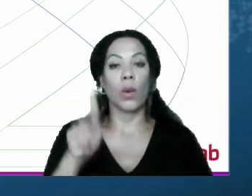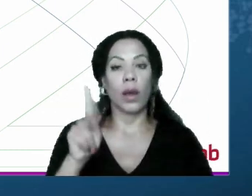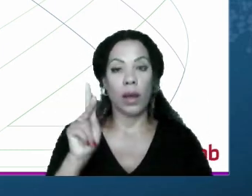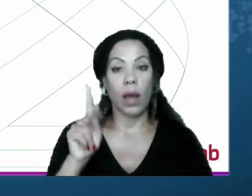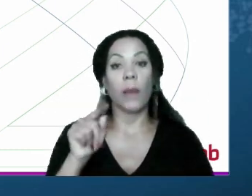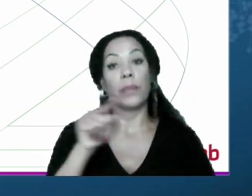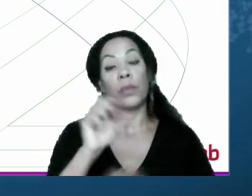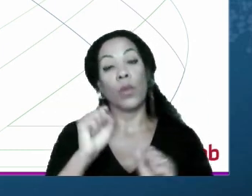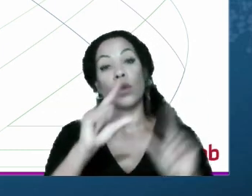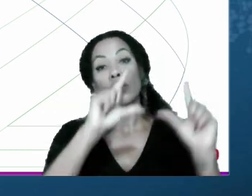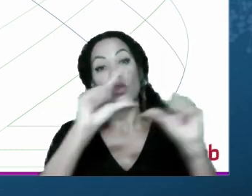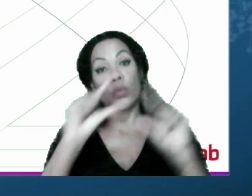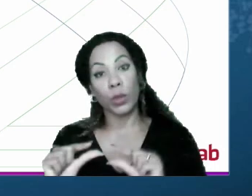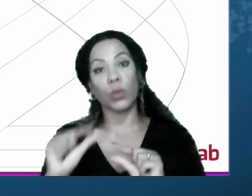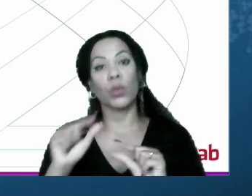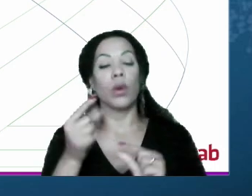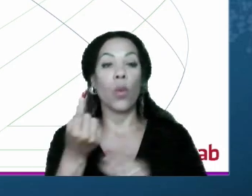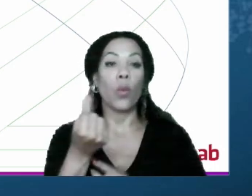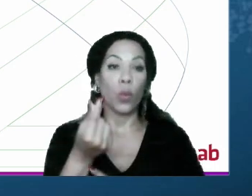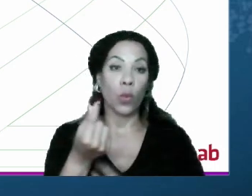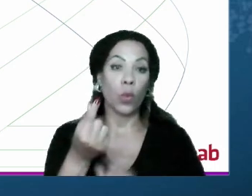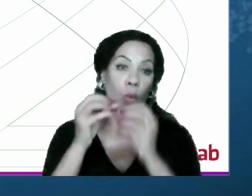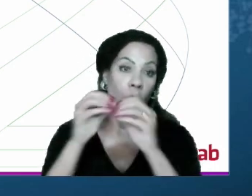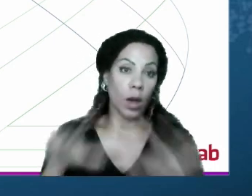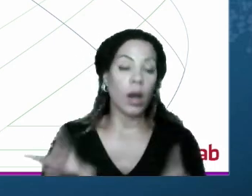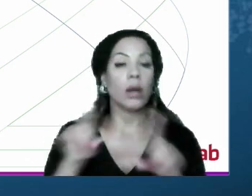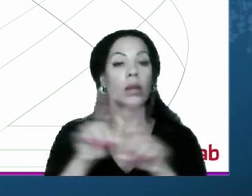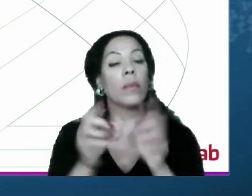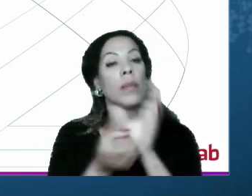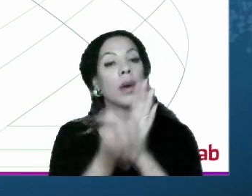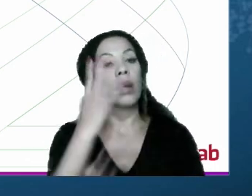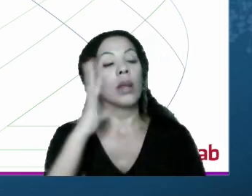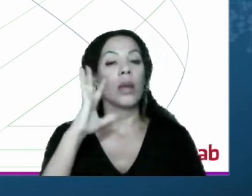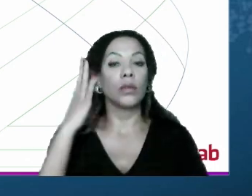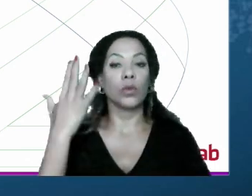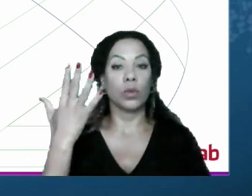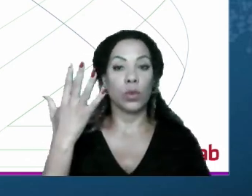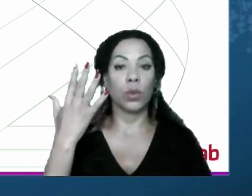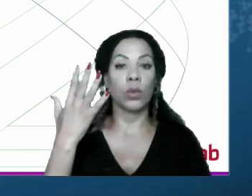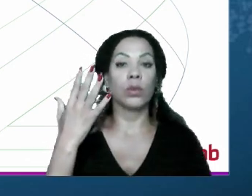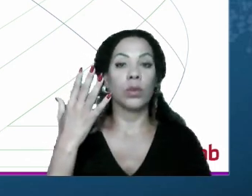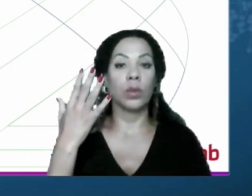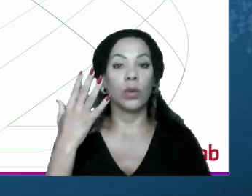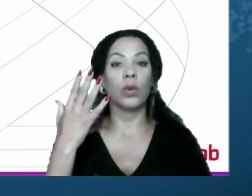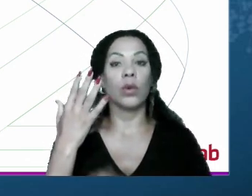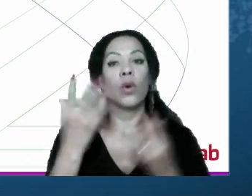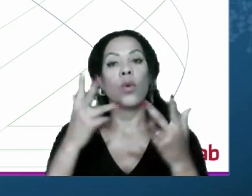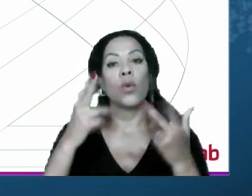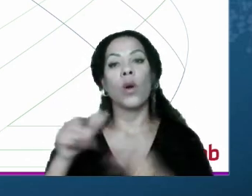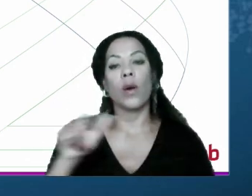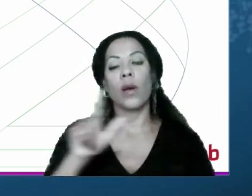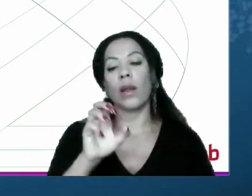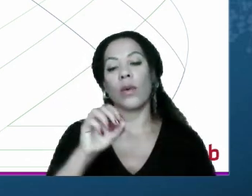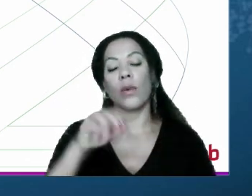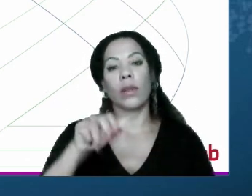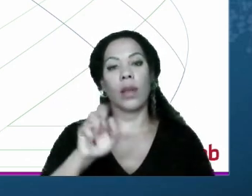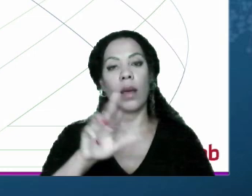pode reduzir o custo também e criar soluções, como o Leonardo acabou